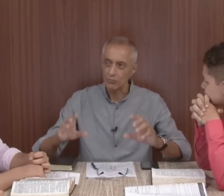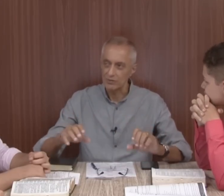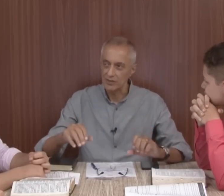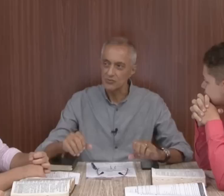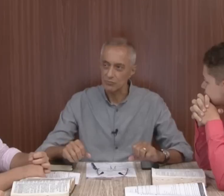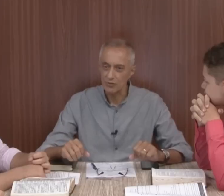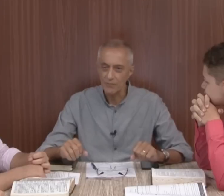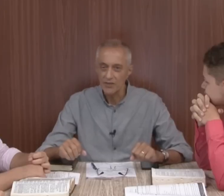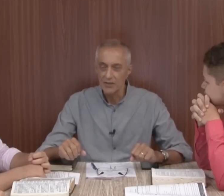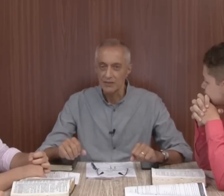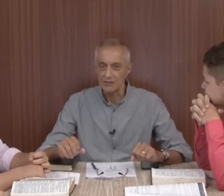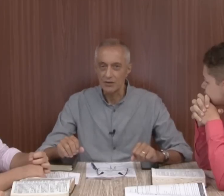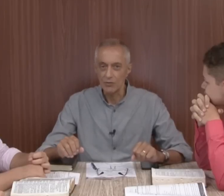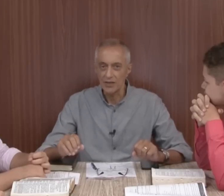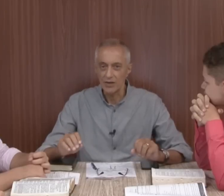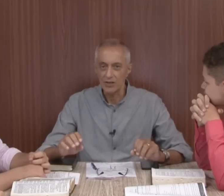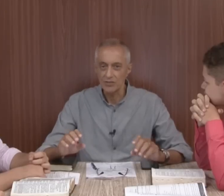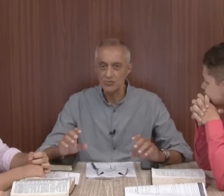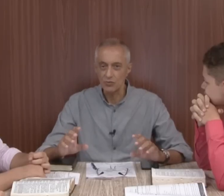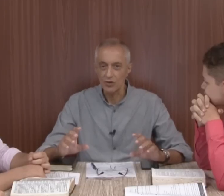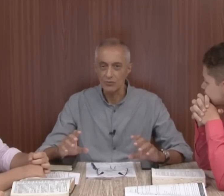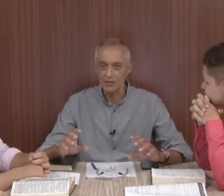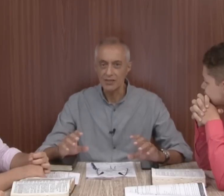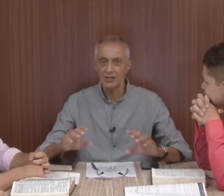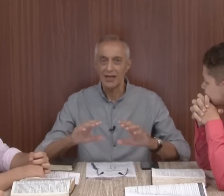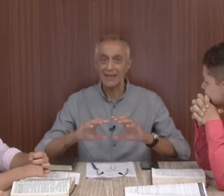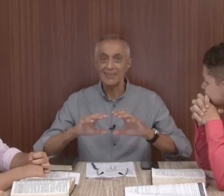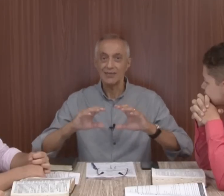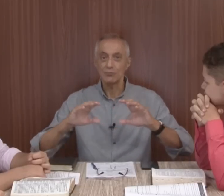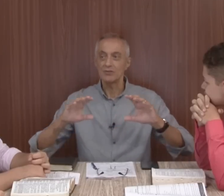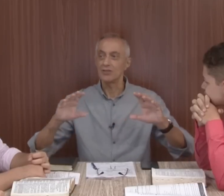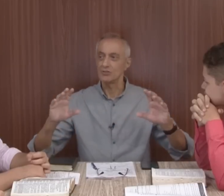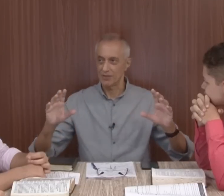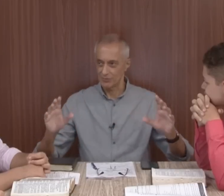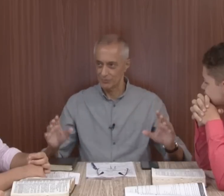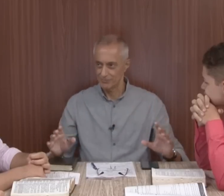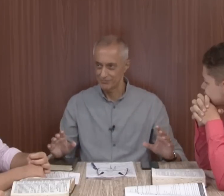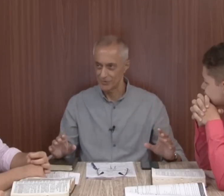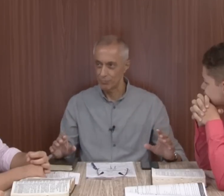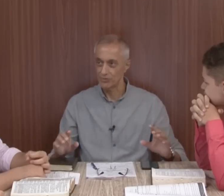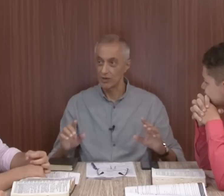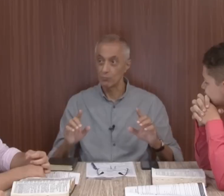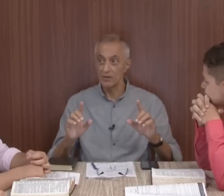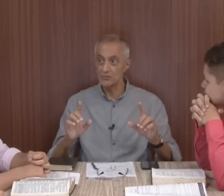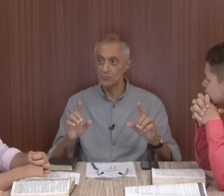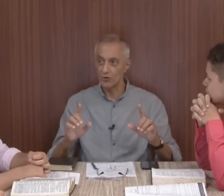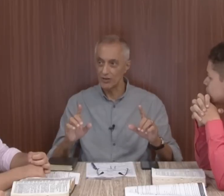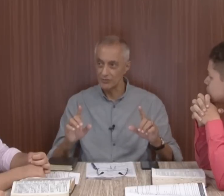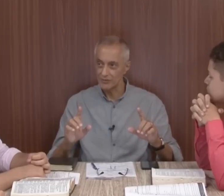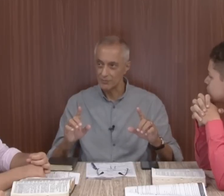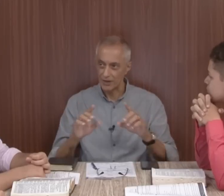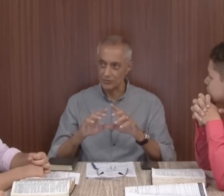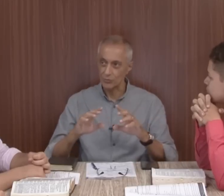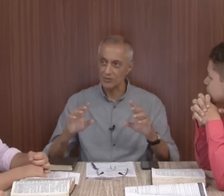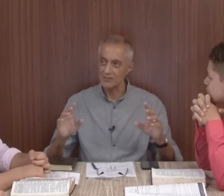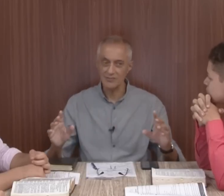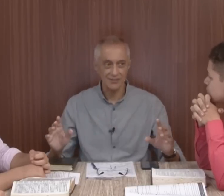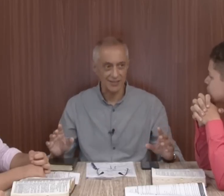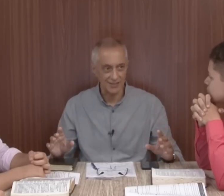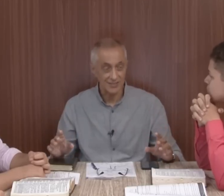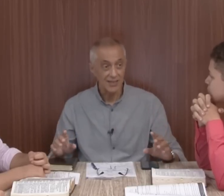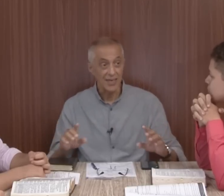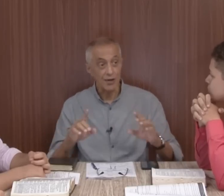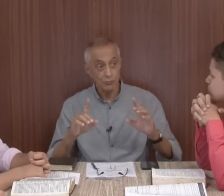traga um contexto, né? Então, esse óleo, ele alinha o entendimento, né? Porque é o mesmo óleo para todas